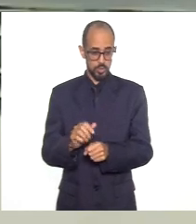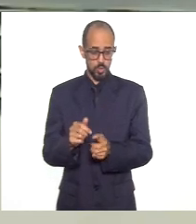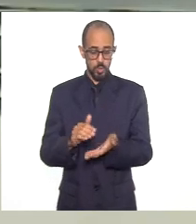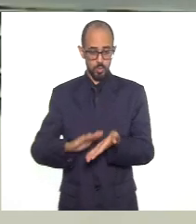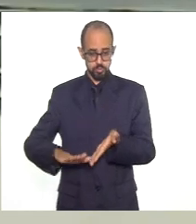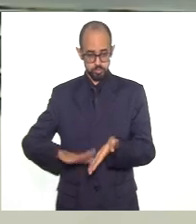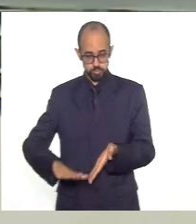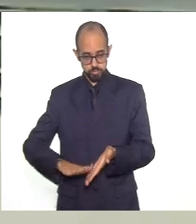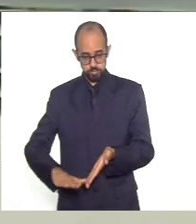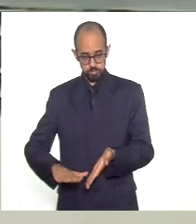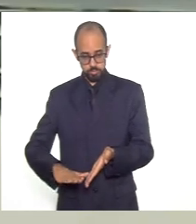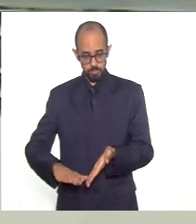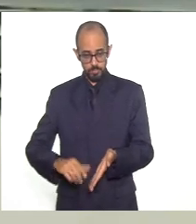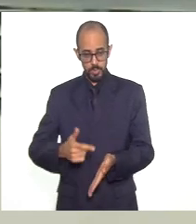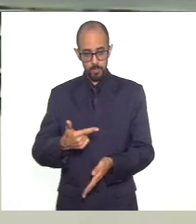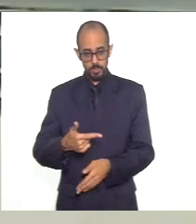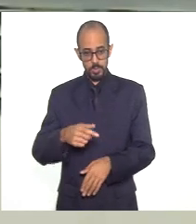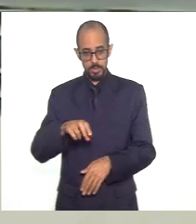publicidade de